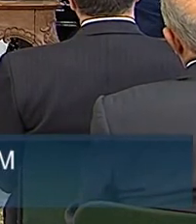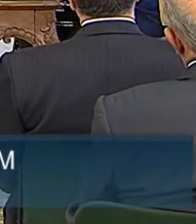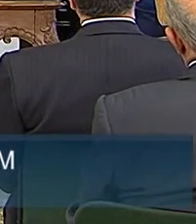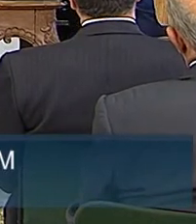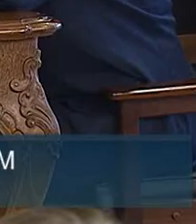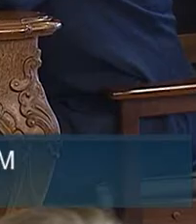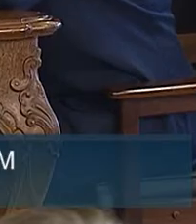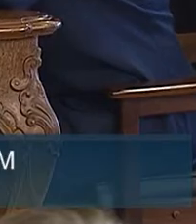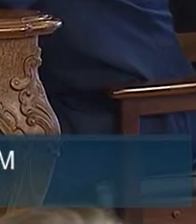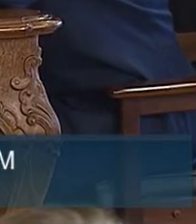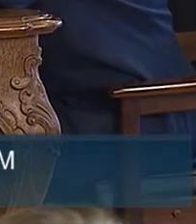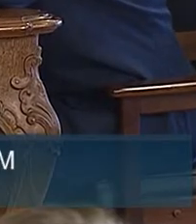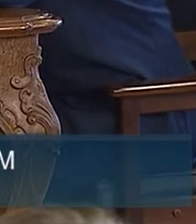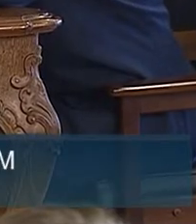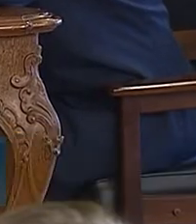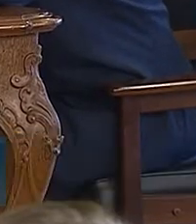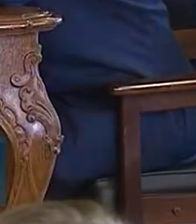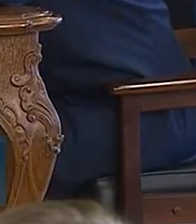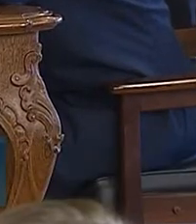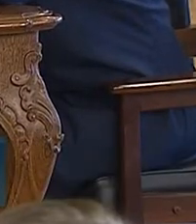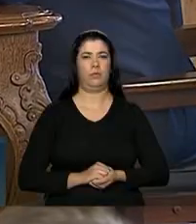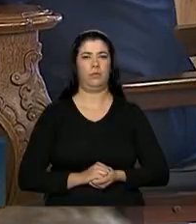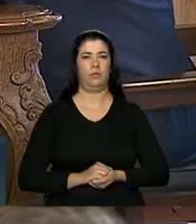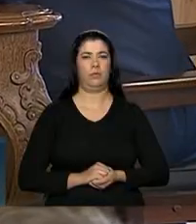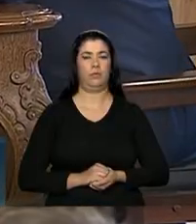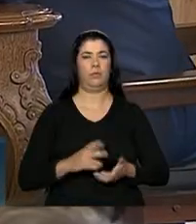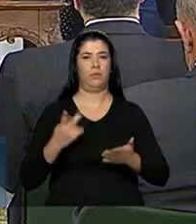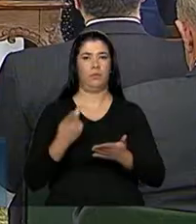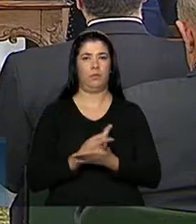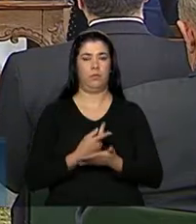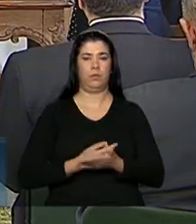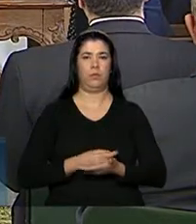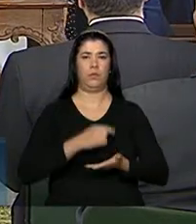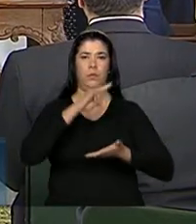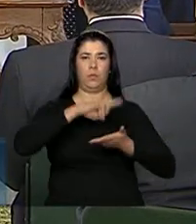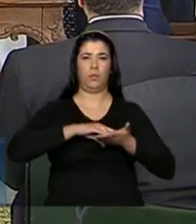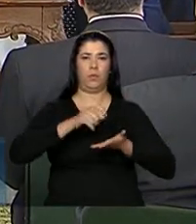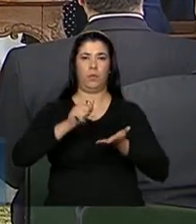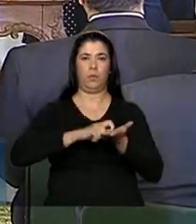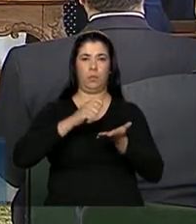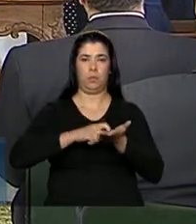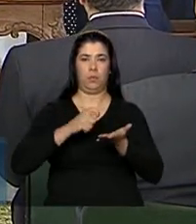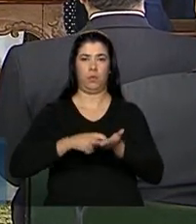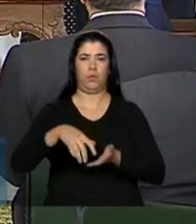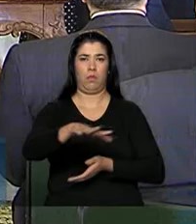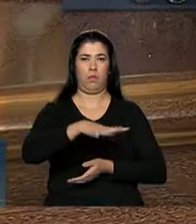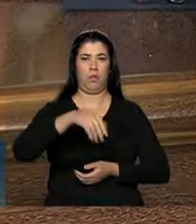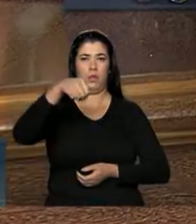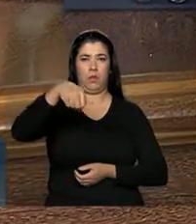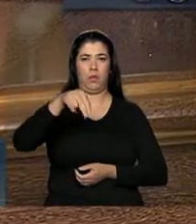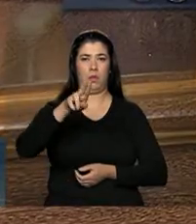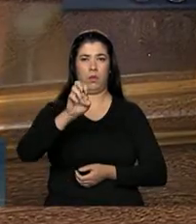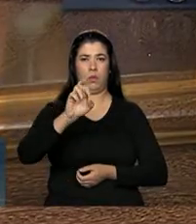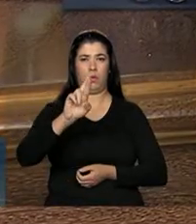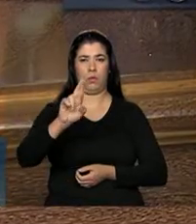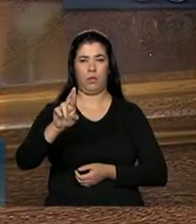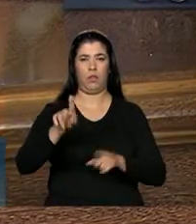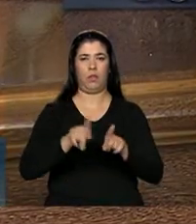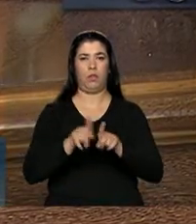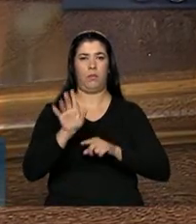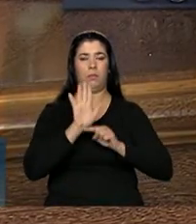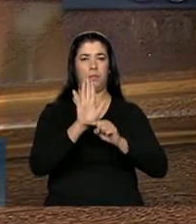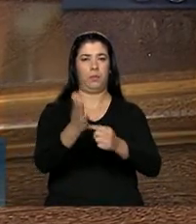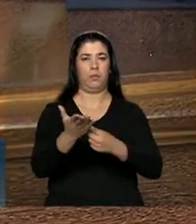Neste momento, assinado um memorando sobre cooperação no setor nuclear, com o objetivo de desenvolver a